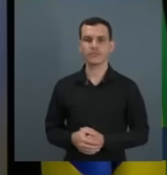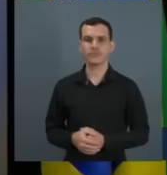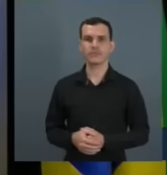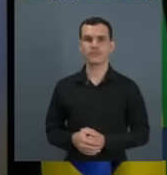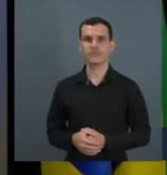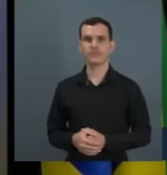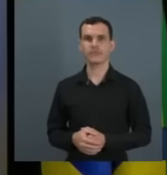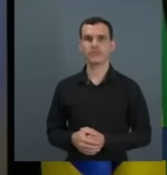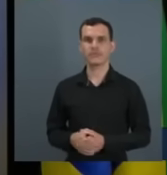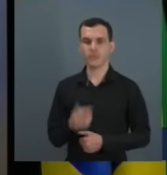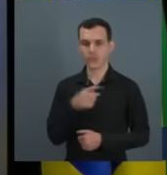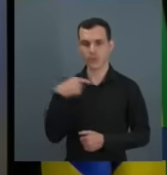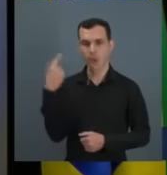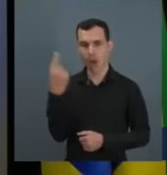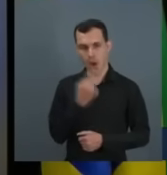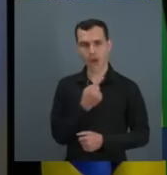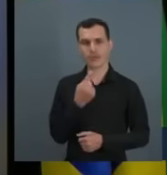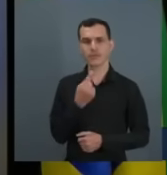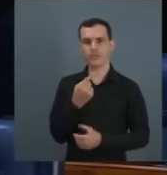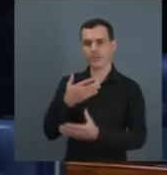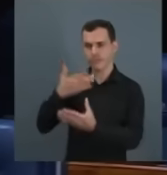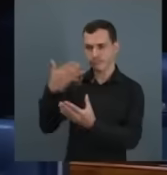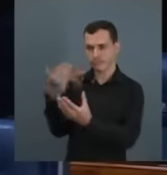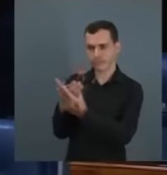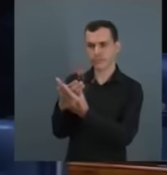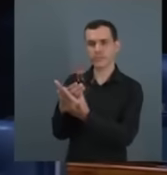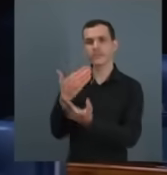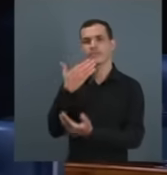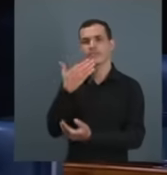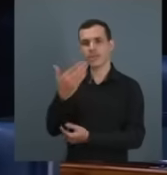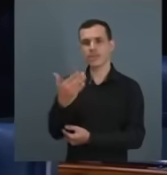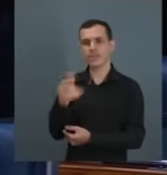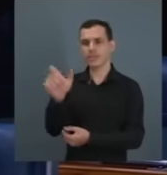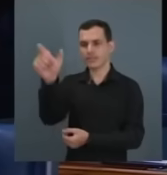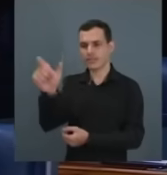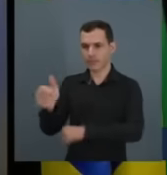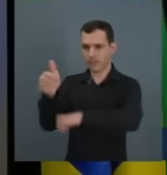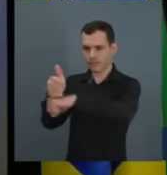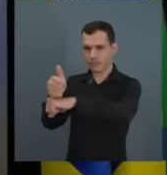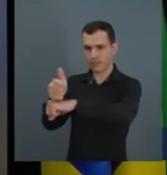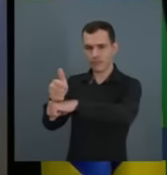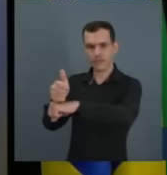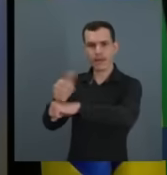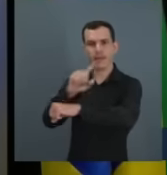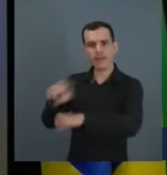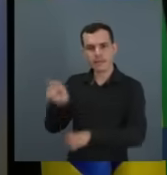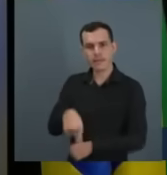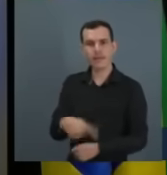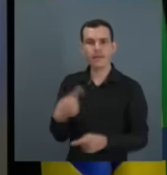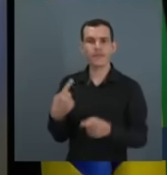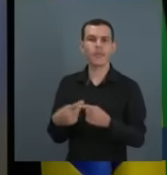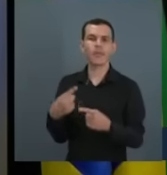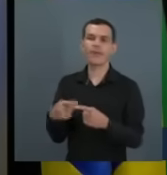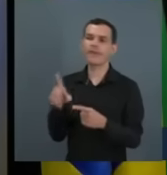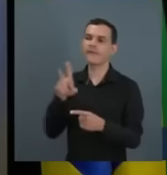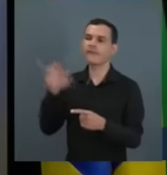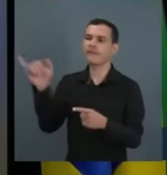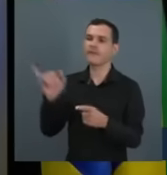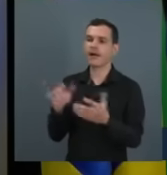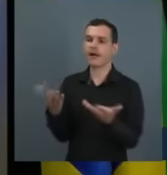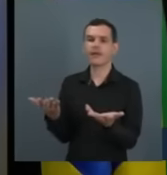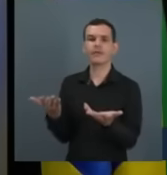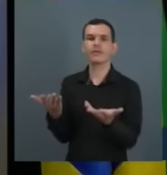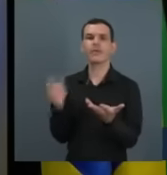uma ação para obstar essa nomeação, que abriria precedentes para os demais. Infelizmente, ela